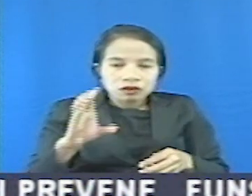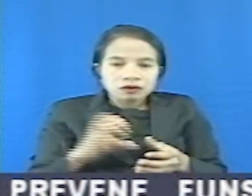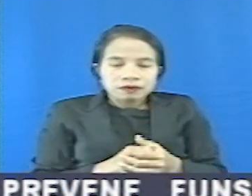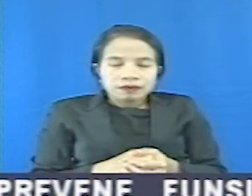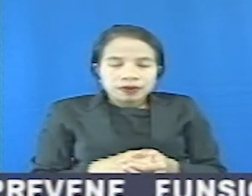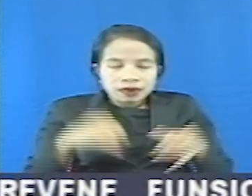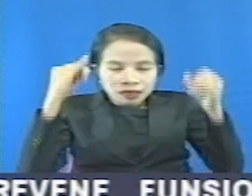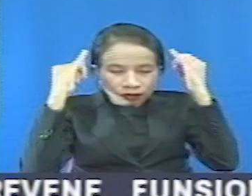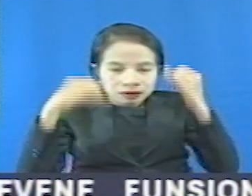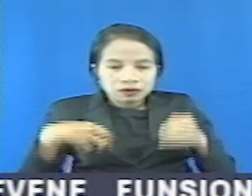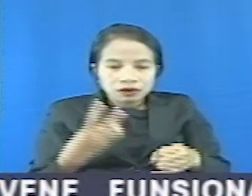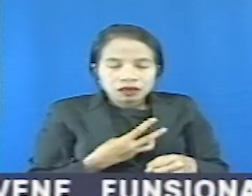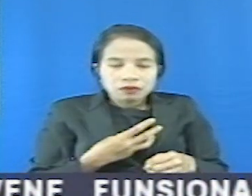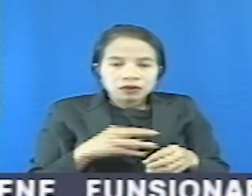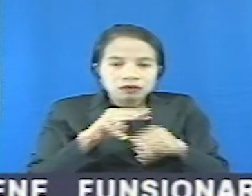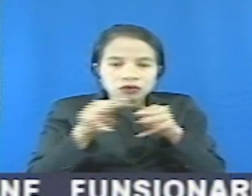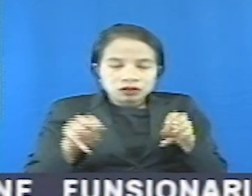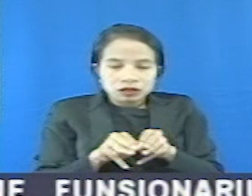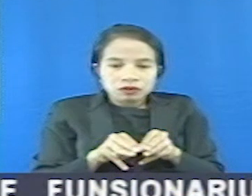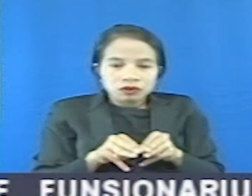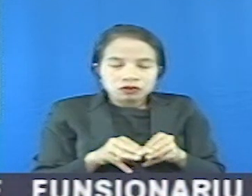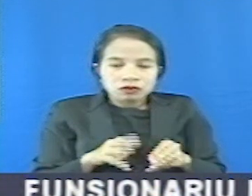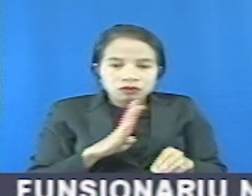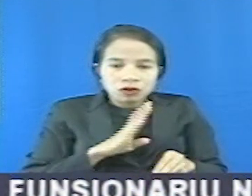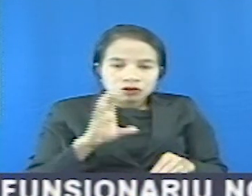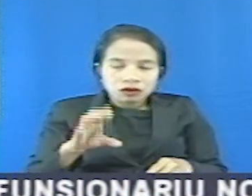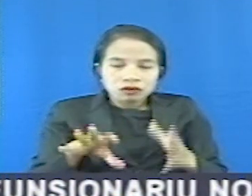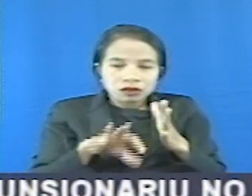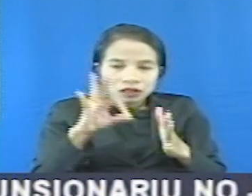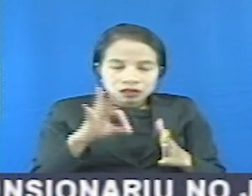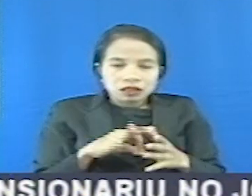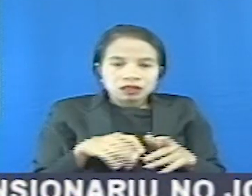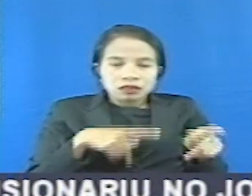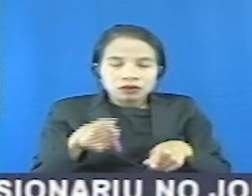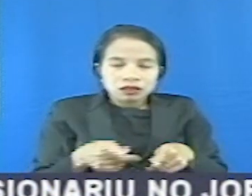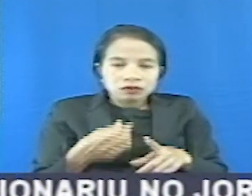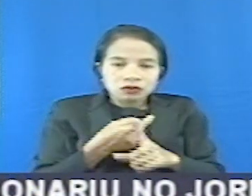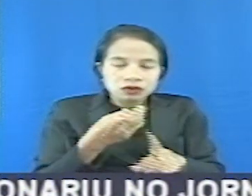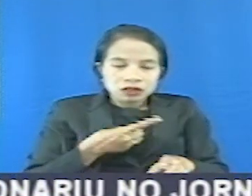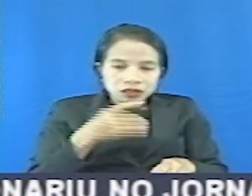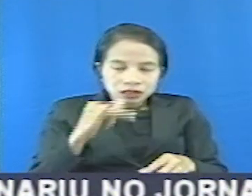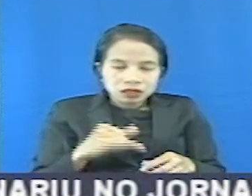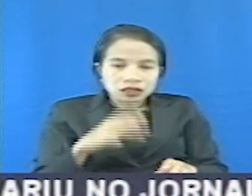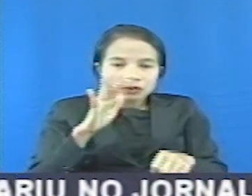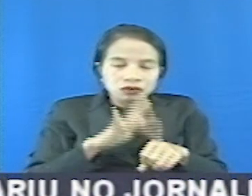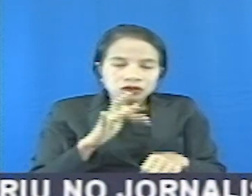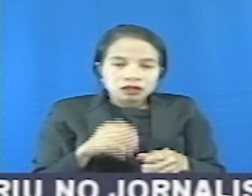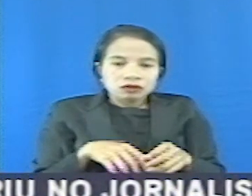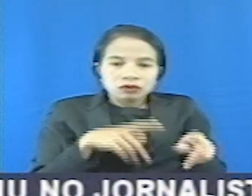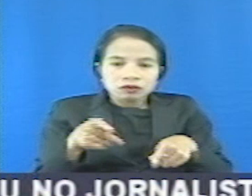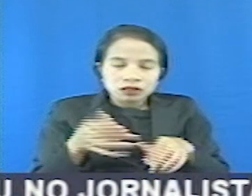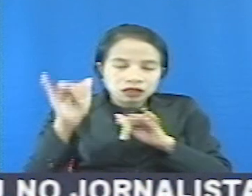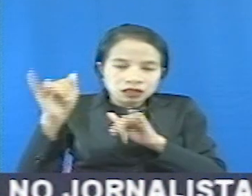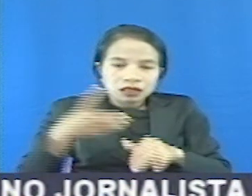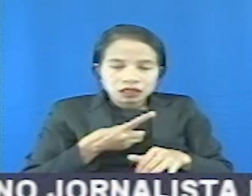município Boko etan, kata cidadão neve mais dele, e a contacto direta ou a cidadão e a dele,